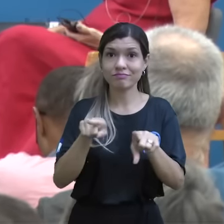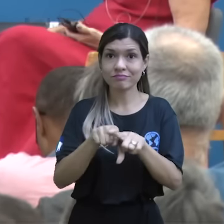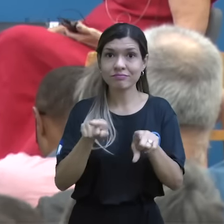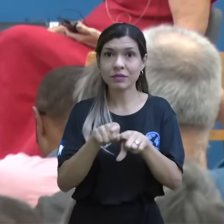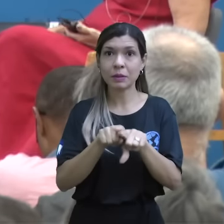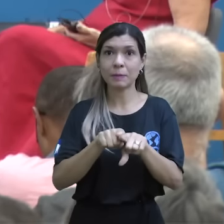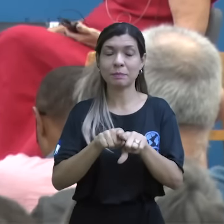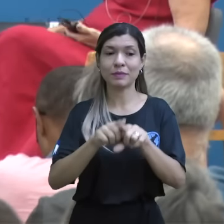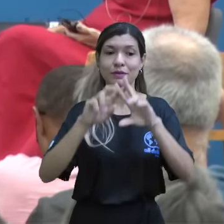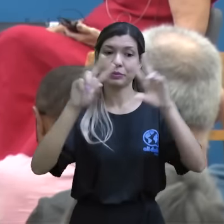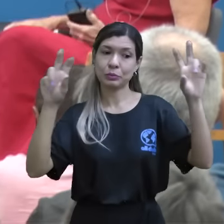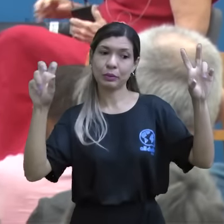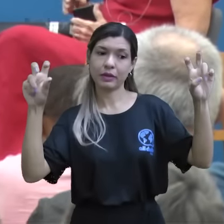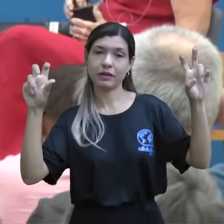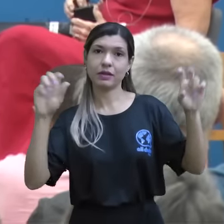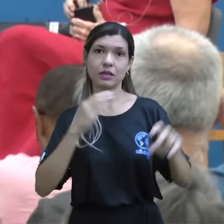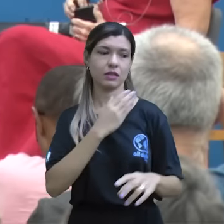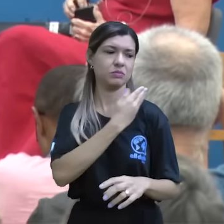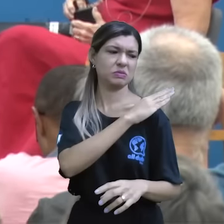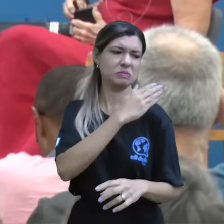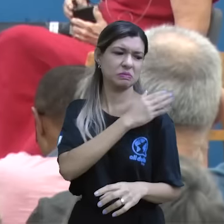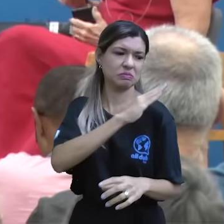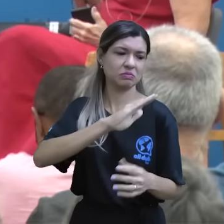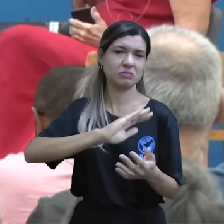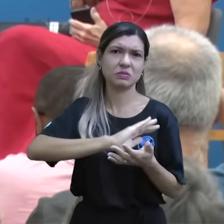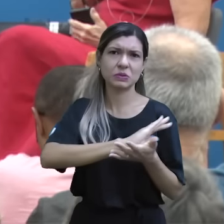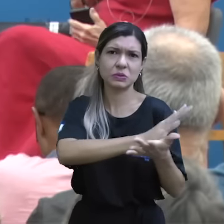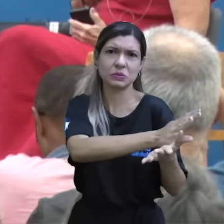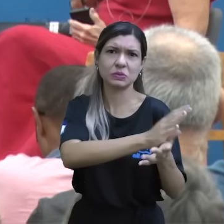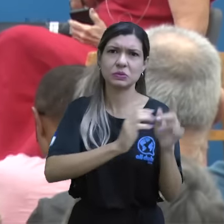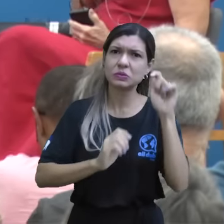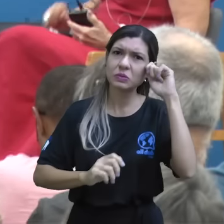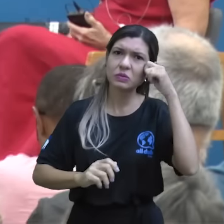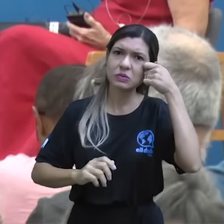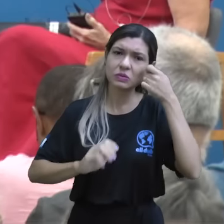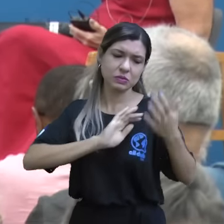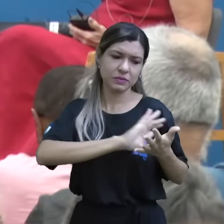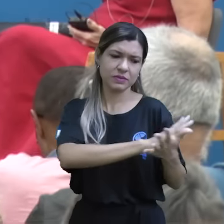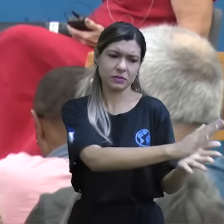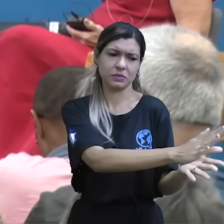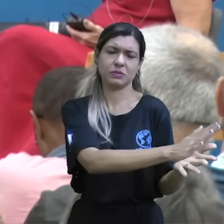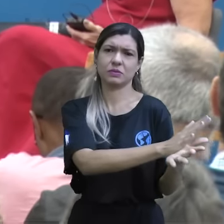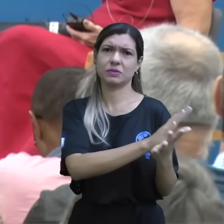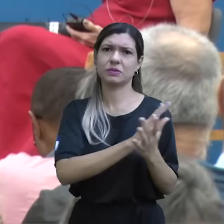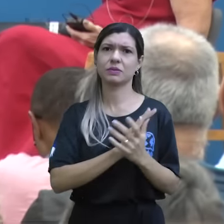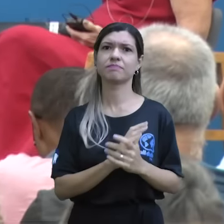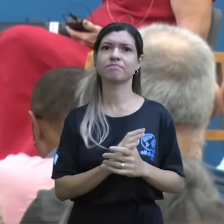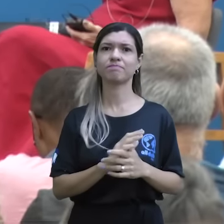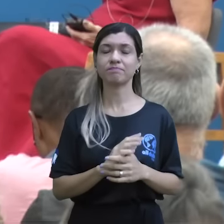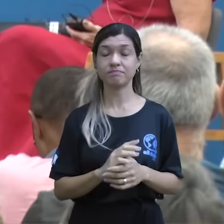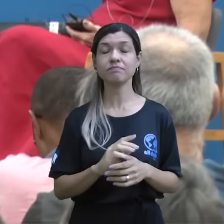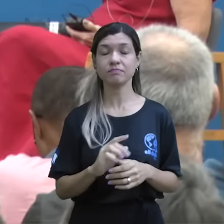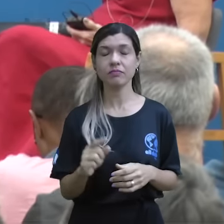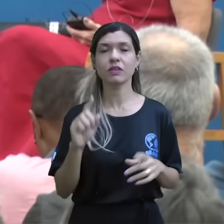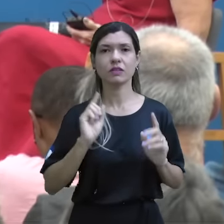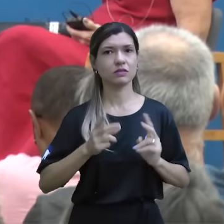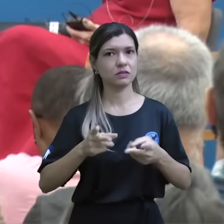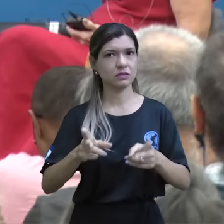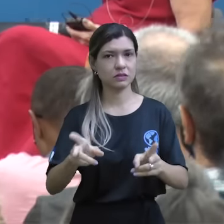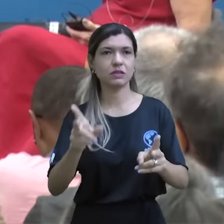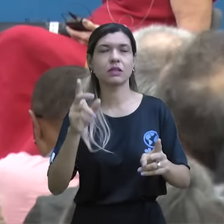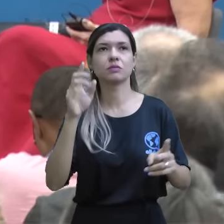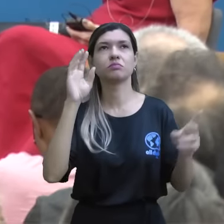as sociedades brancas que enfim, a civilização branca que construiu essas teorias todas. Estudei